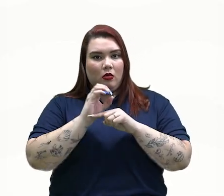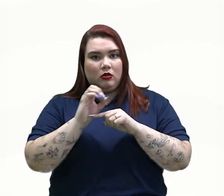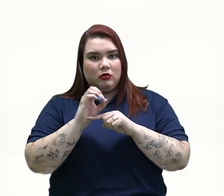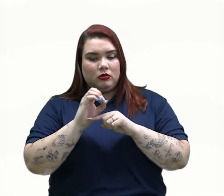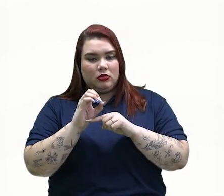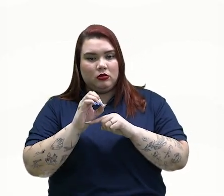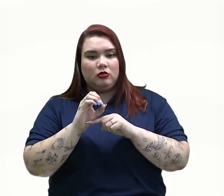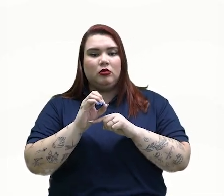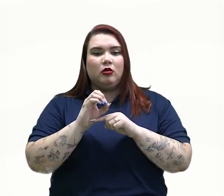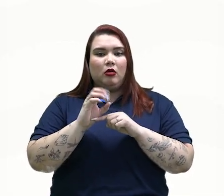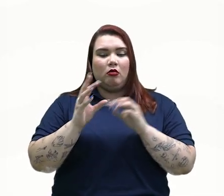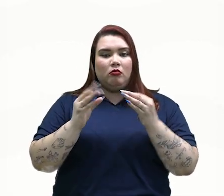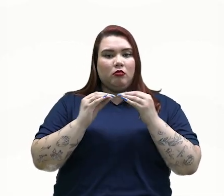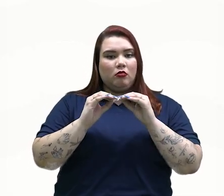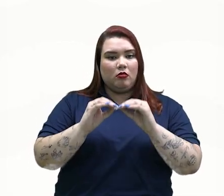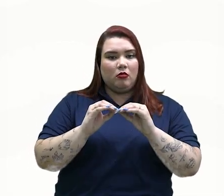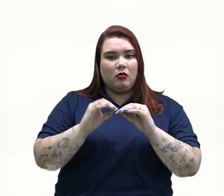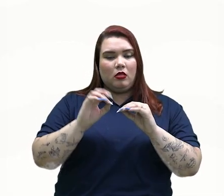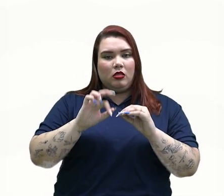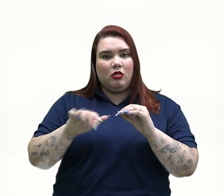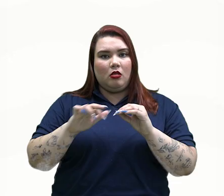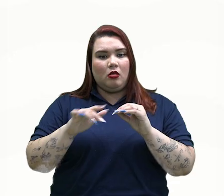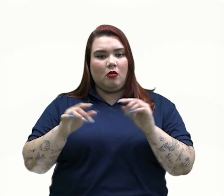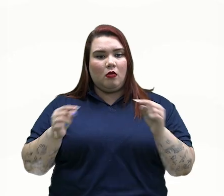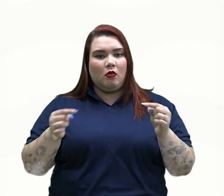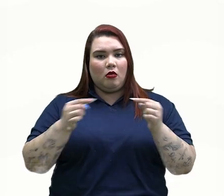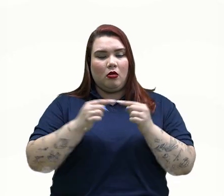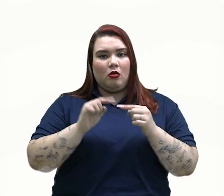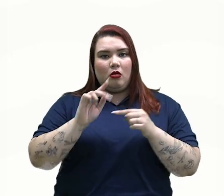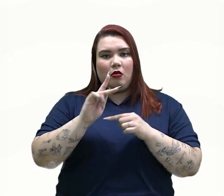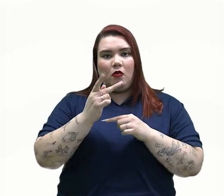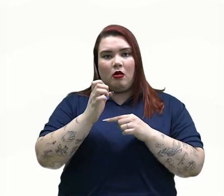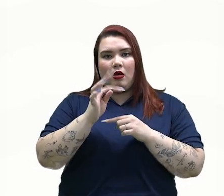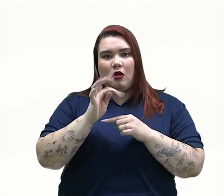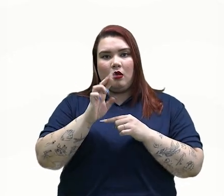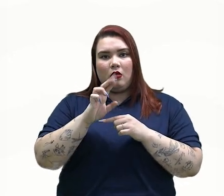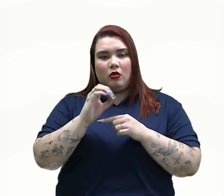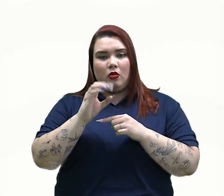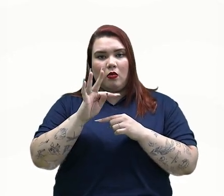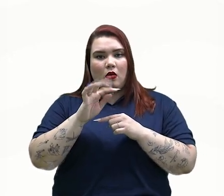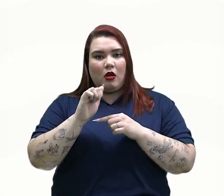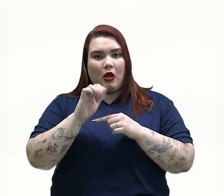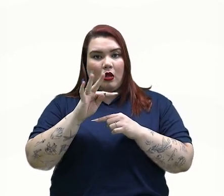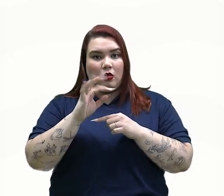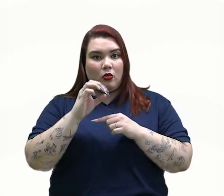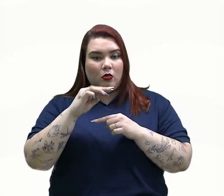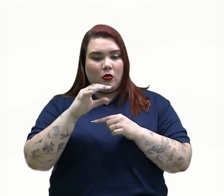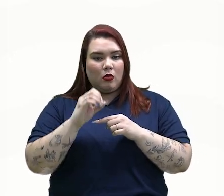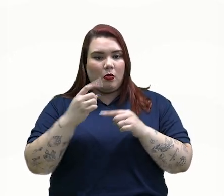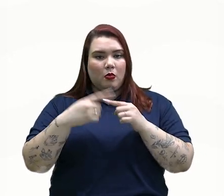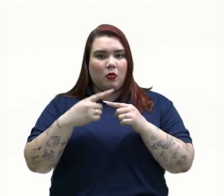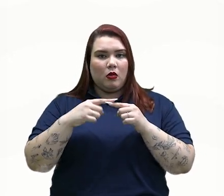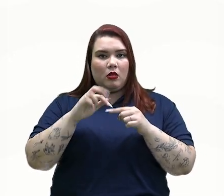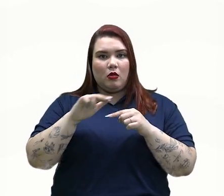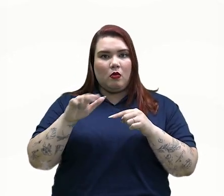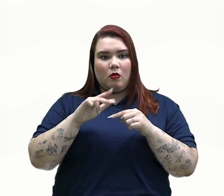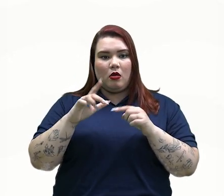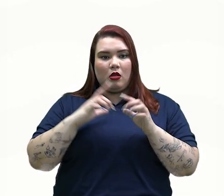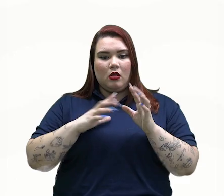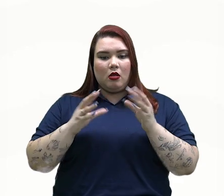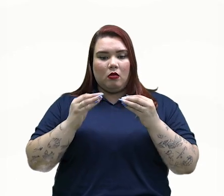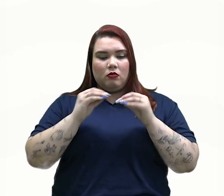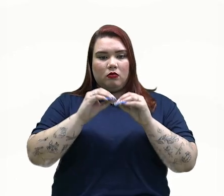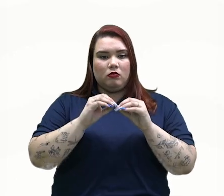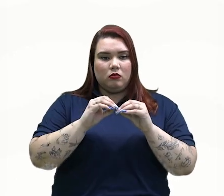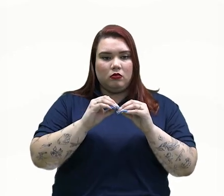cadeia, nesse etanol, ele não vai ser classificado como um heteroátomo, porque ele não está no meio da cadeia, no meio